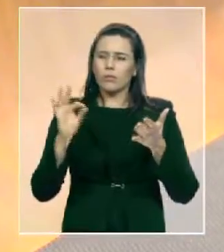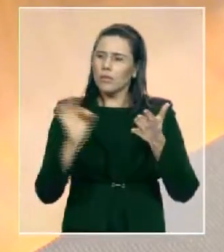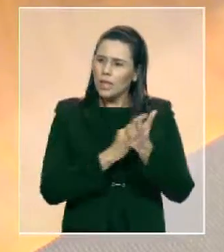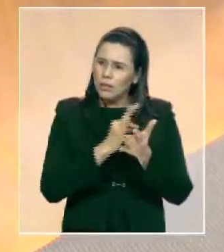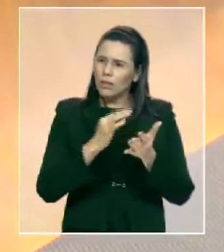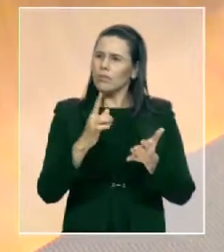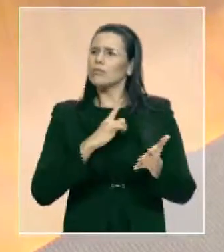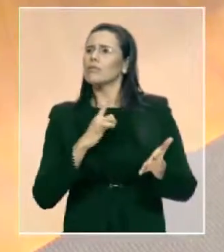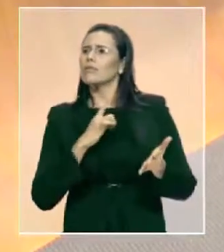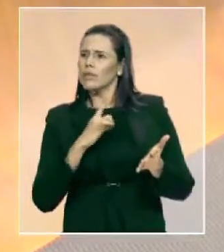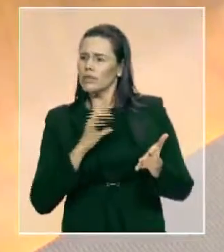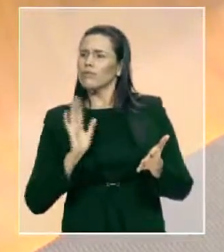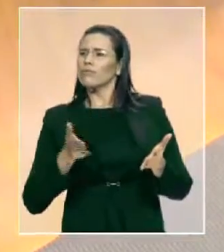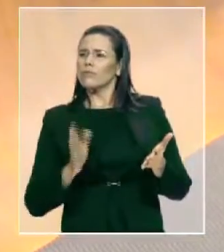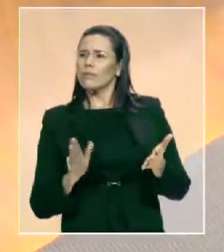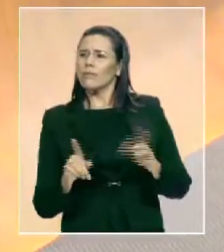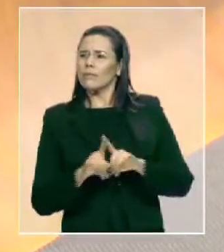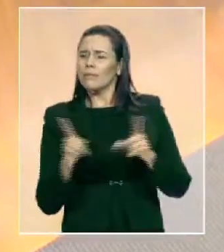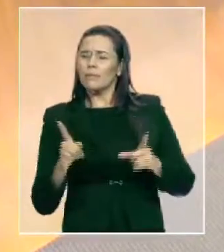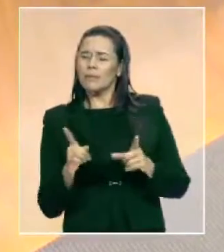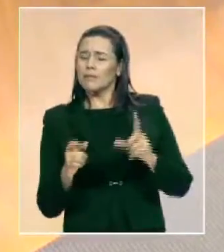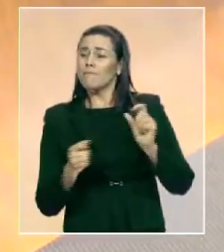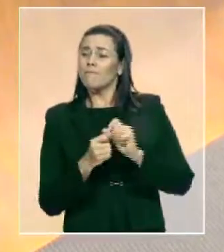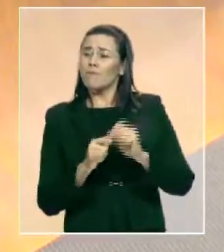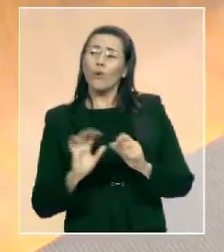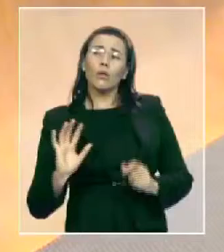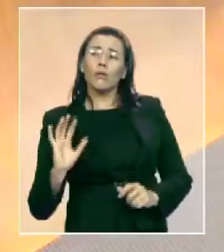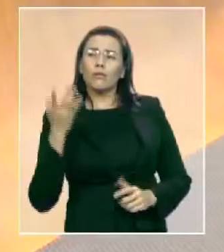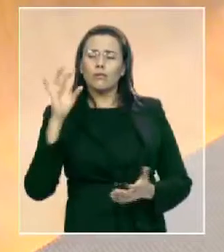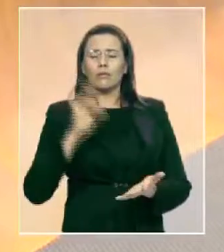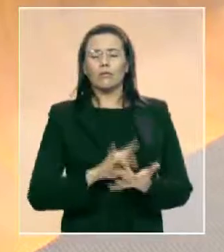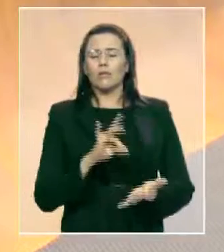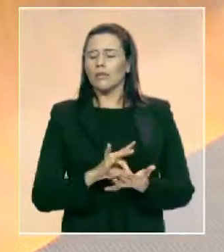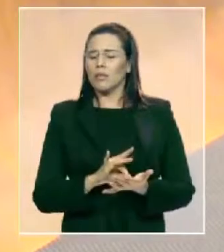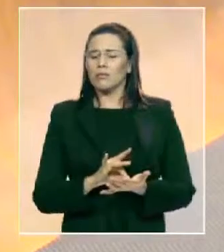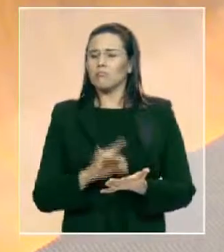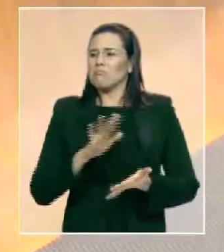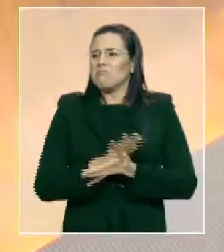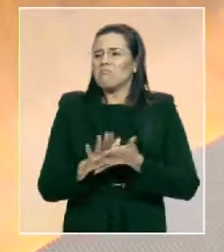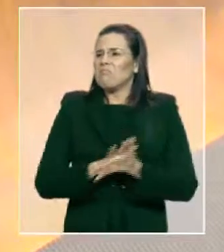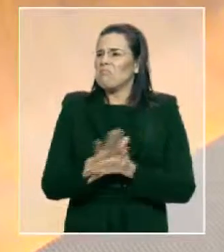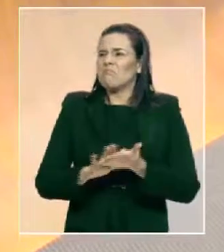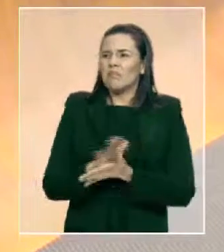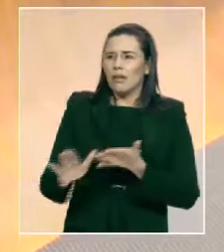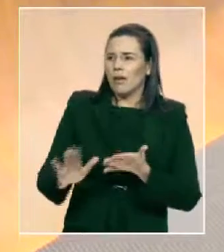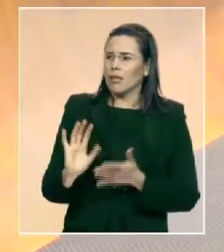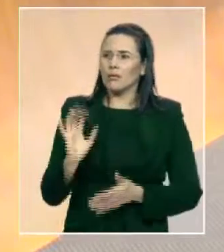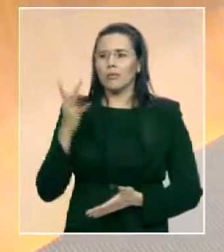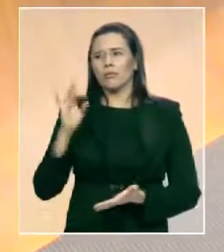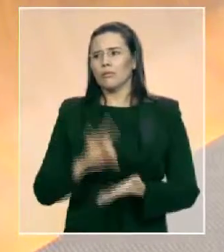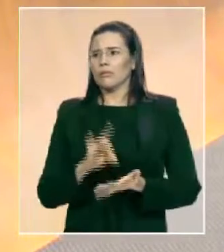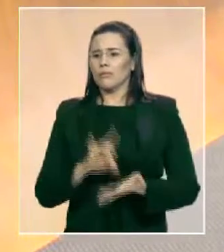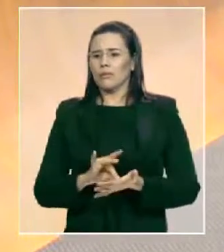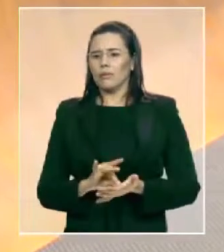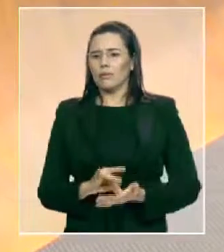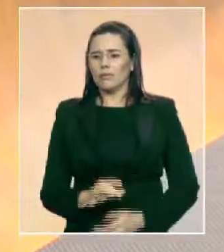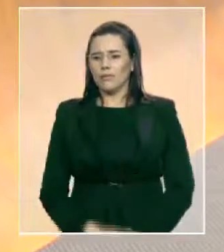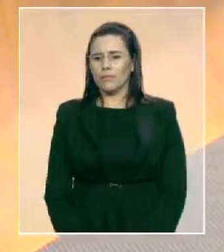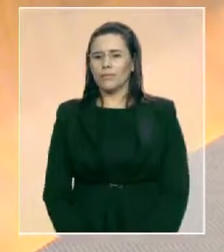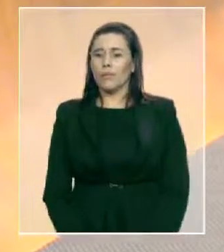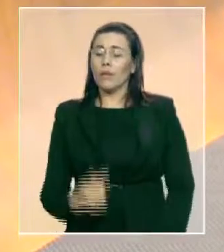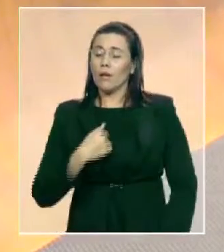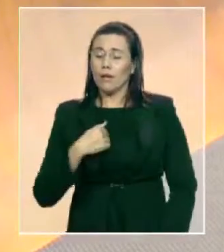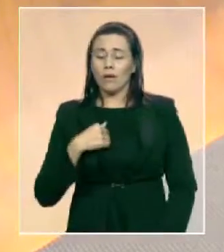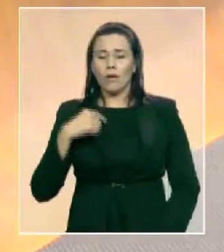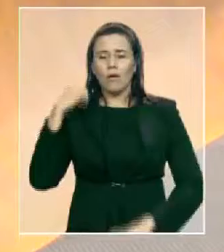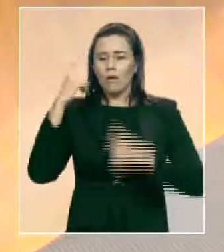defina como é que vai ficar, porque está já há quase 1 ano, isso aqui ainda não tem um resultado. Mas a minha preocupação maior, como eu vi o